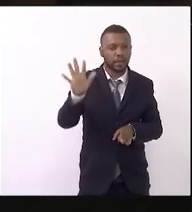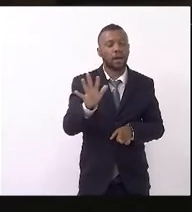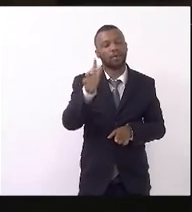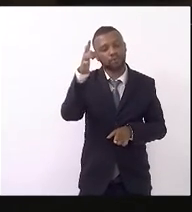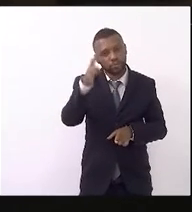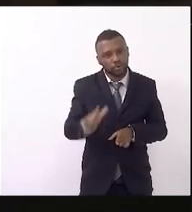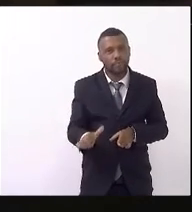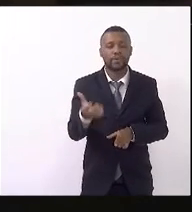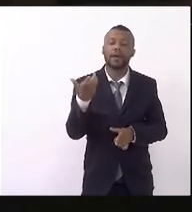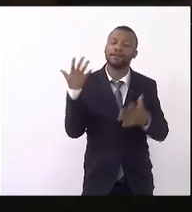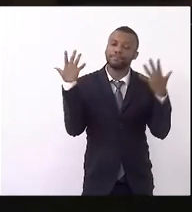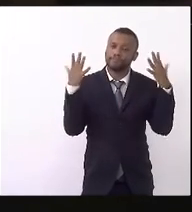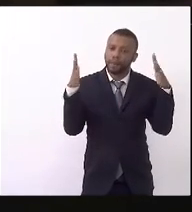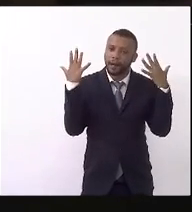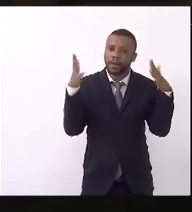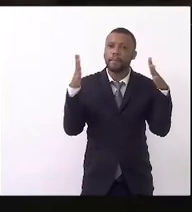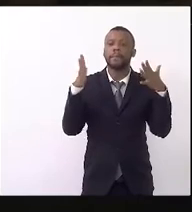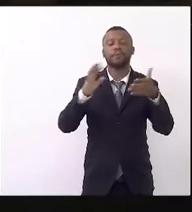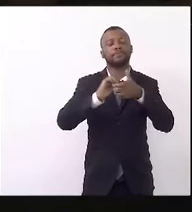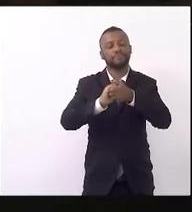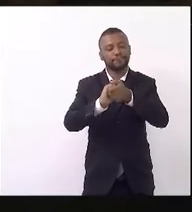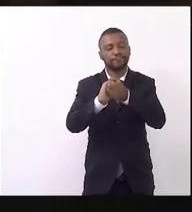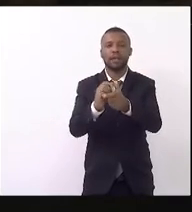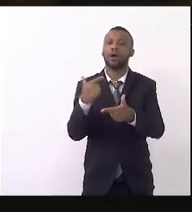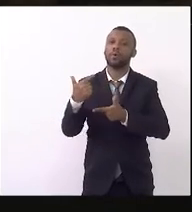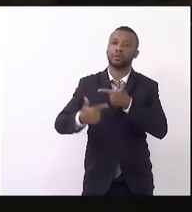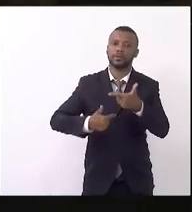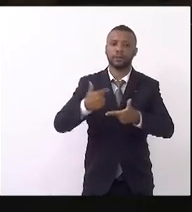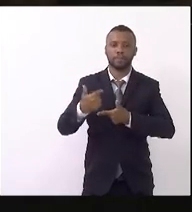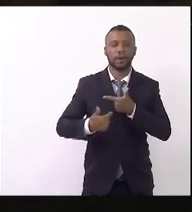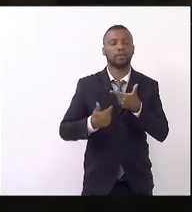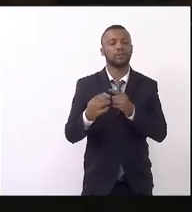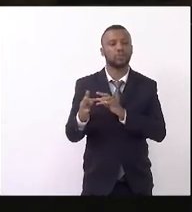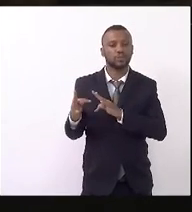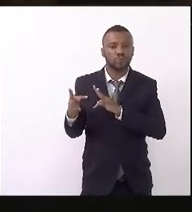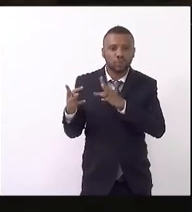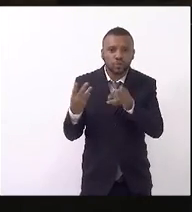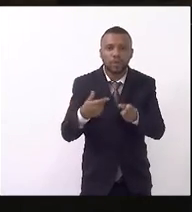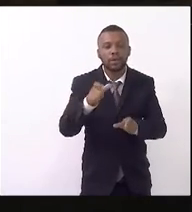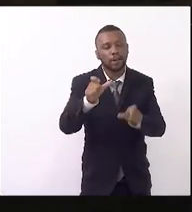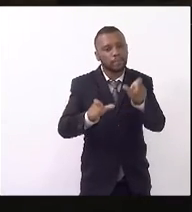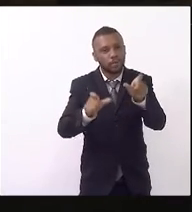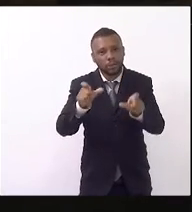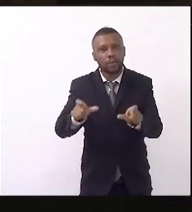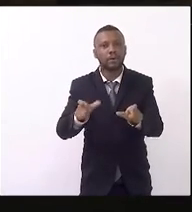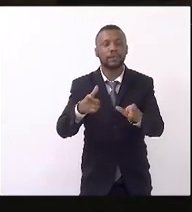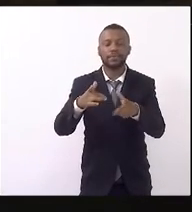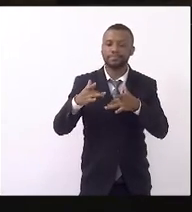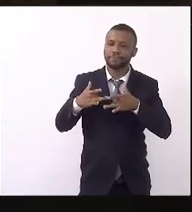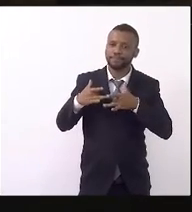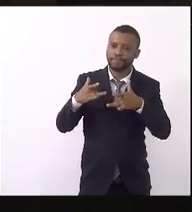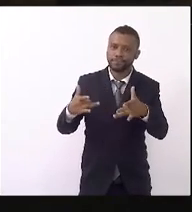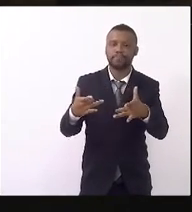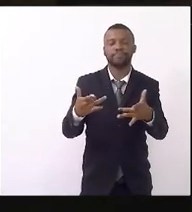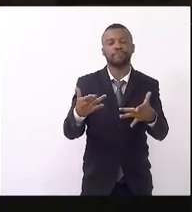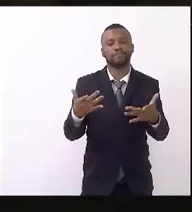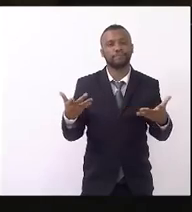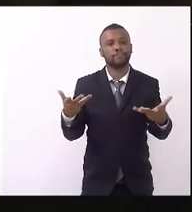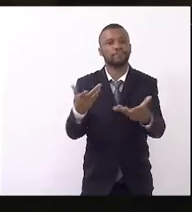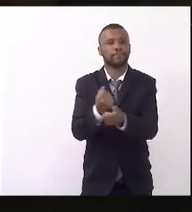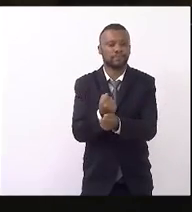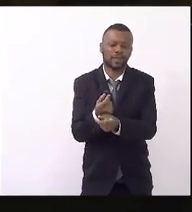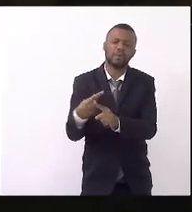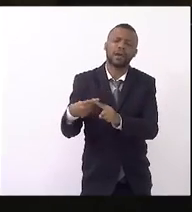novamente, aqui parabenizar a atuação de todos aqueles que prestaram a solidariedade, porque, muitas